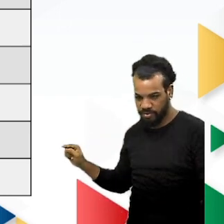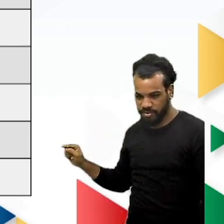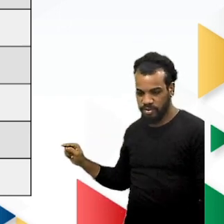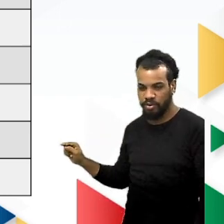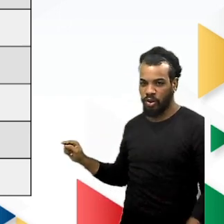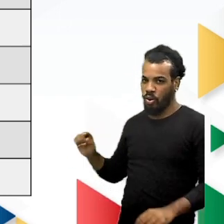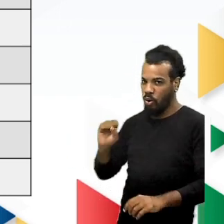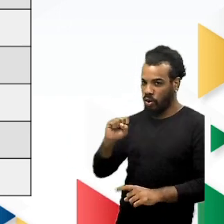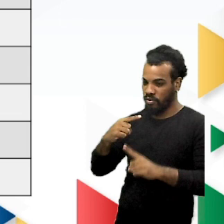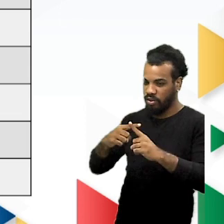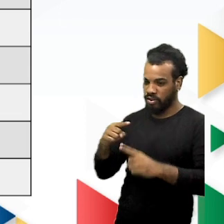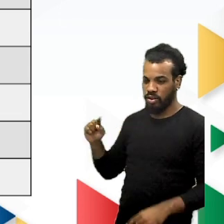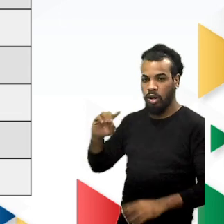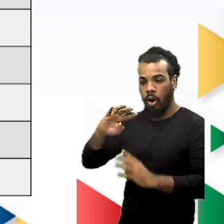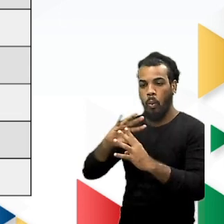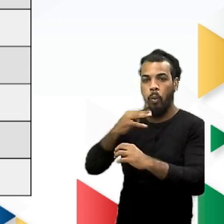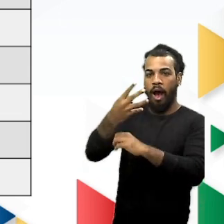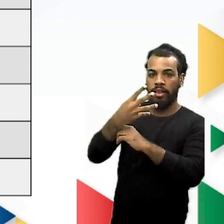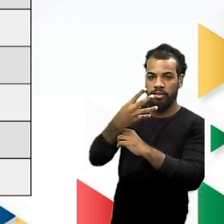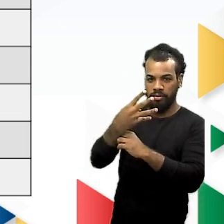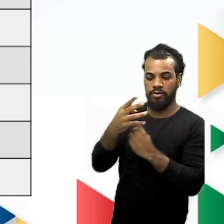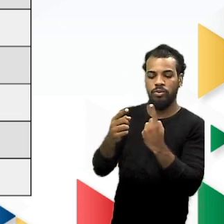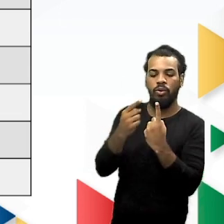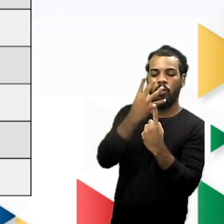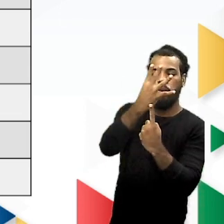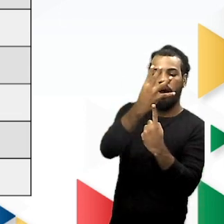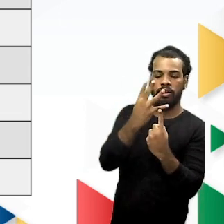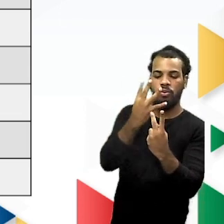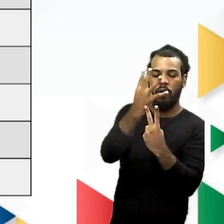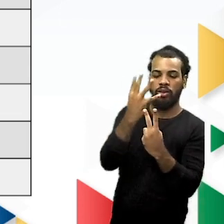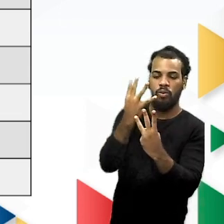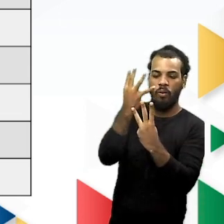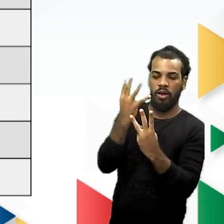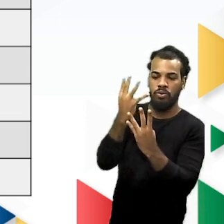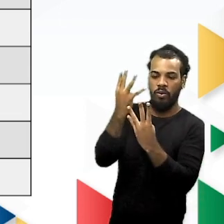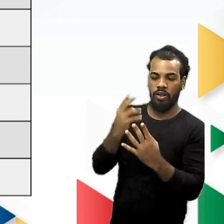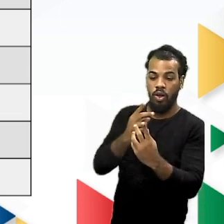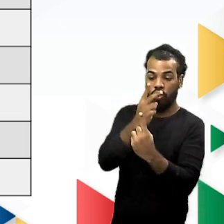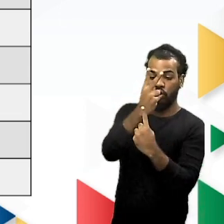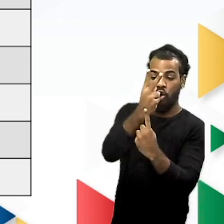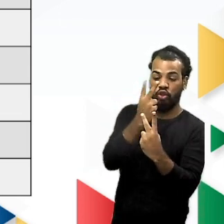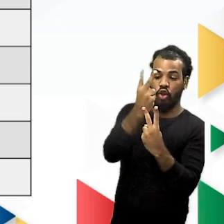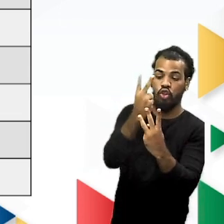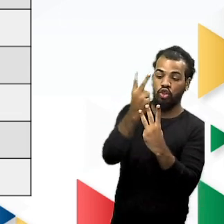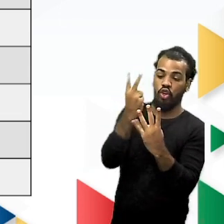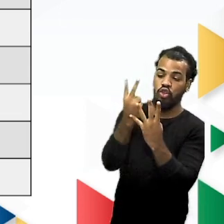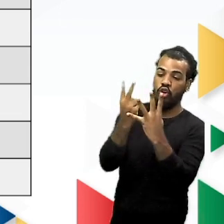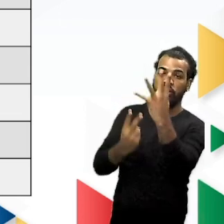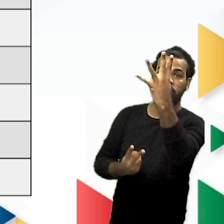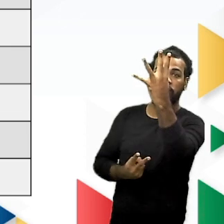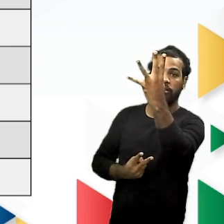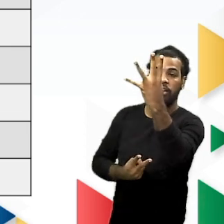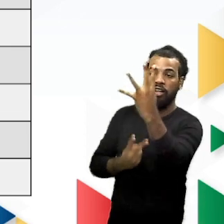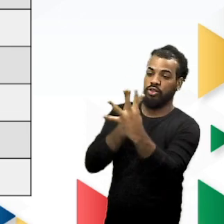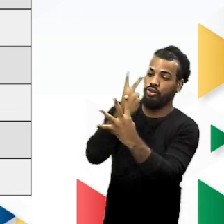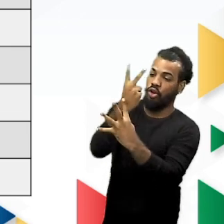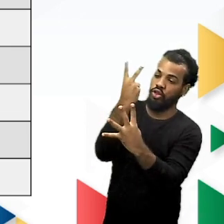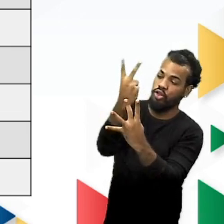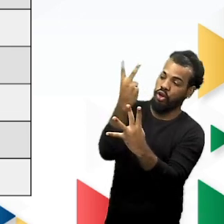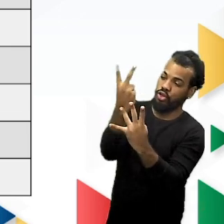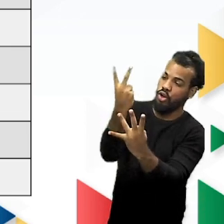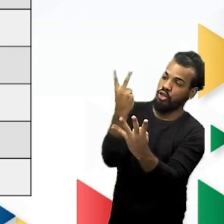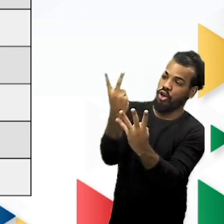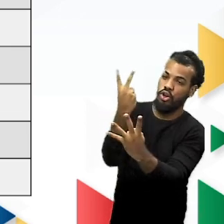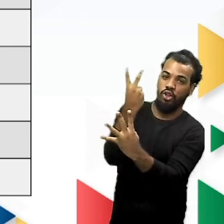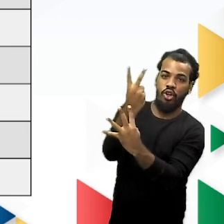A quarta potência, 2 vezes 2 vezes 2 vezes 2, 4 vezes, e aí você tem como representar o número 16